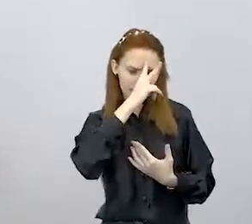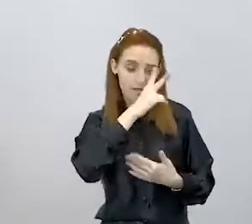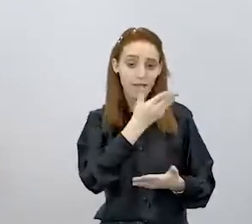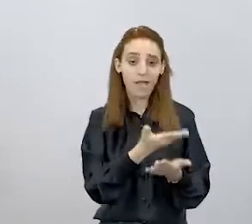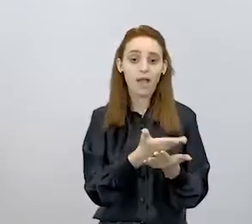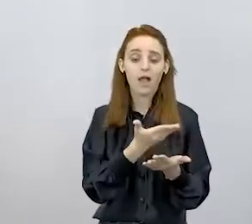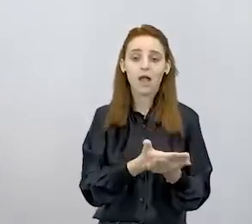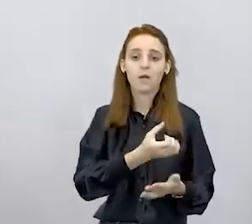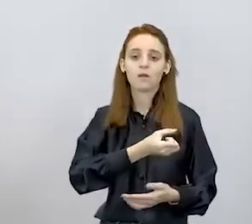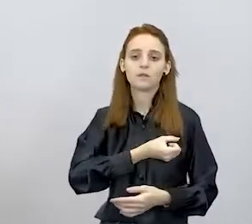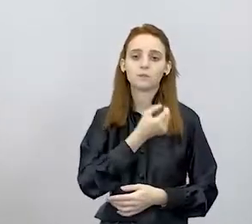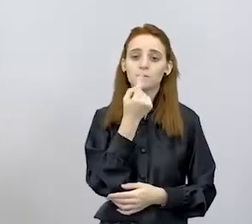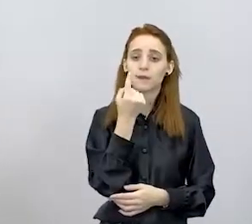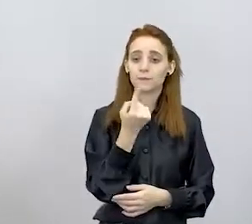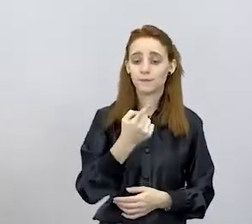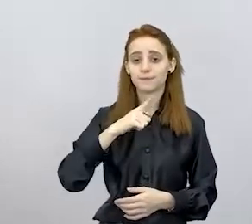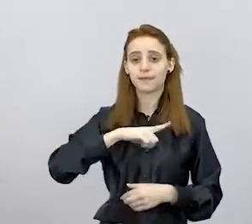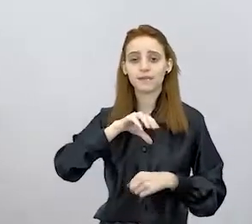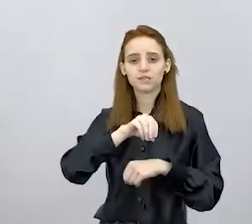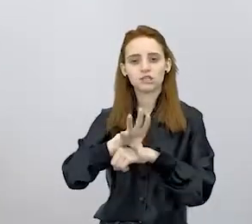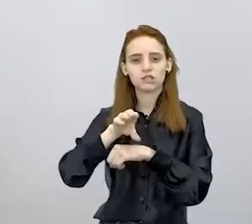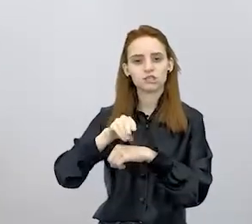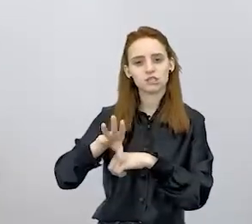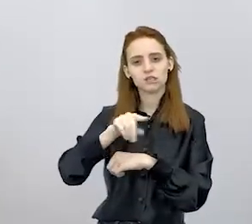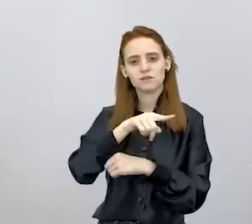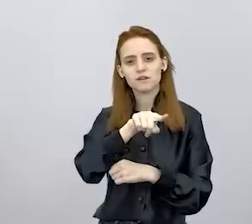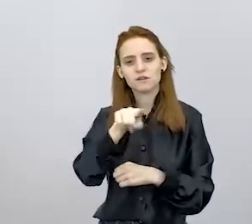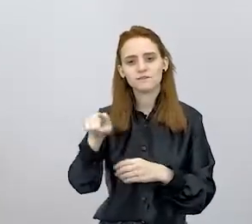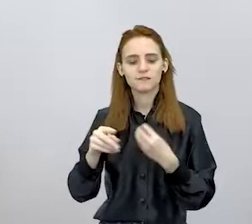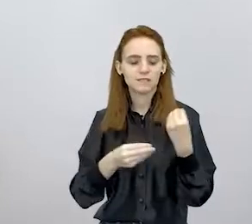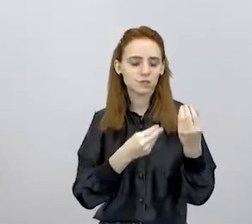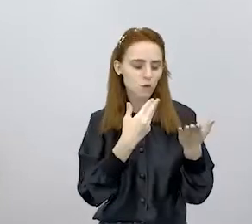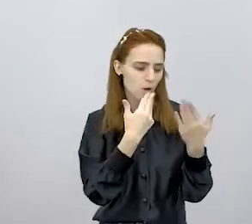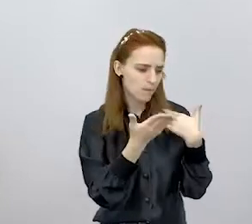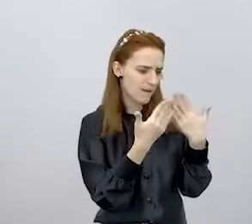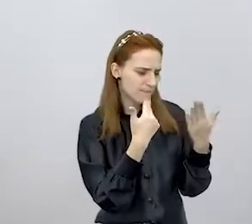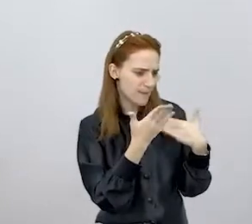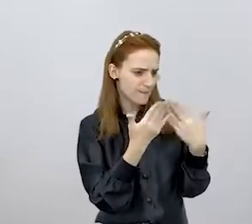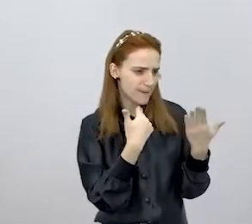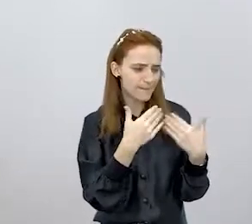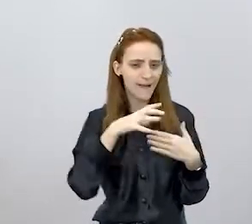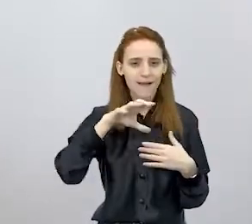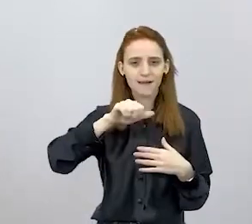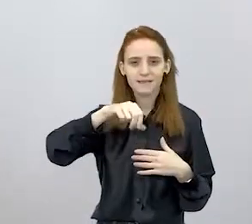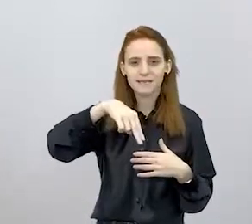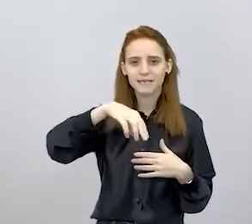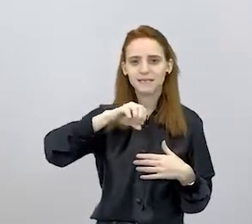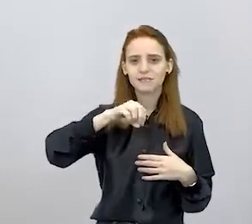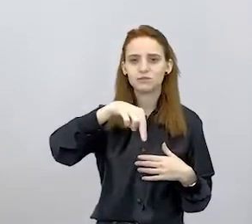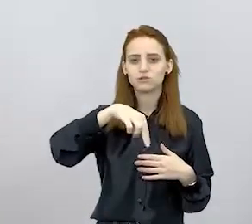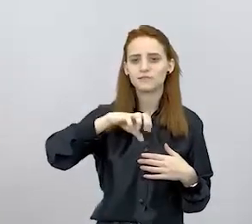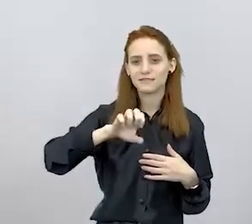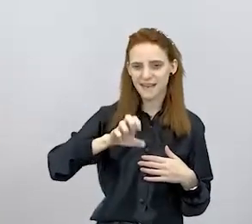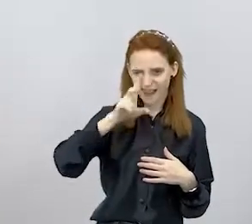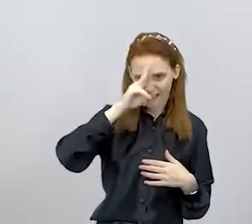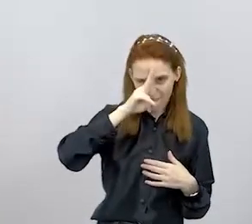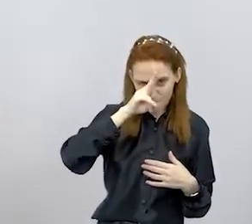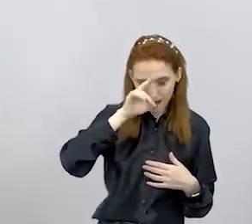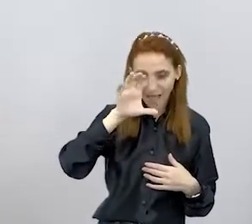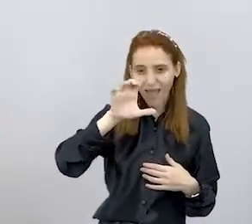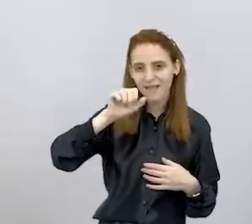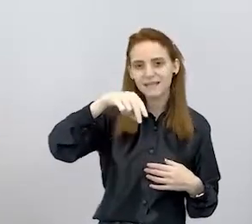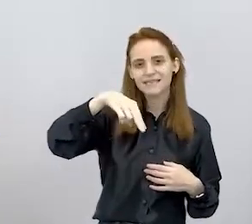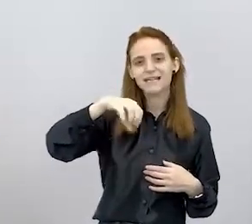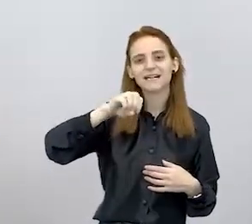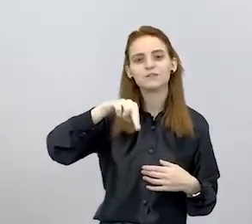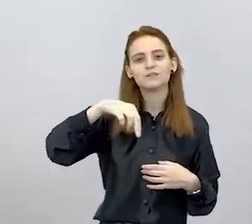pegamos, propusemos um debate sobre o questionamento do cânone. Nós questionamos o cânone. O que é o cânone? Você lembra? São